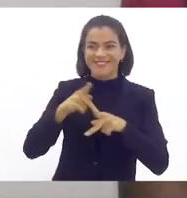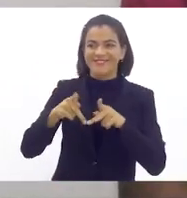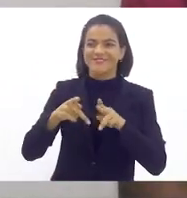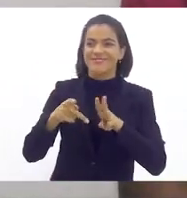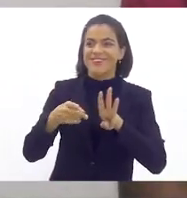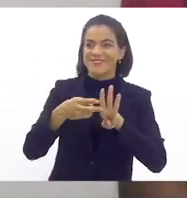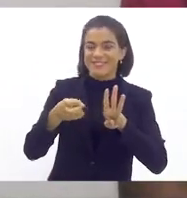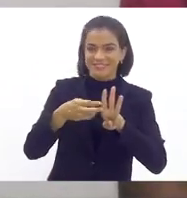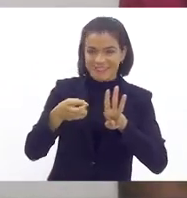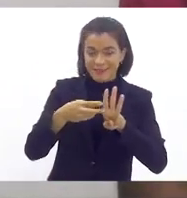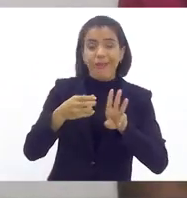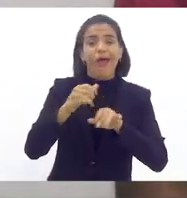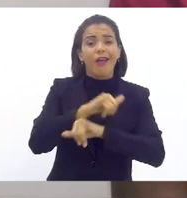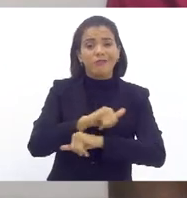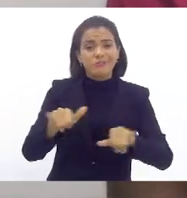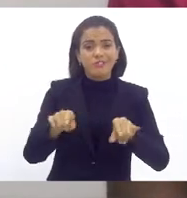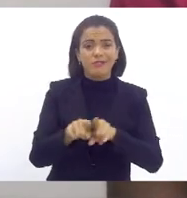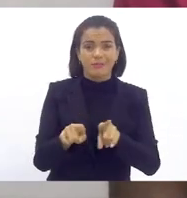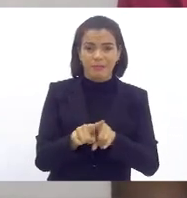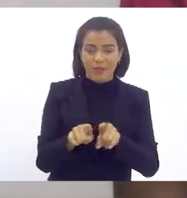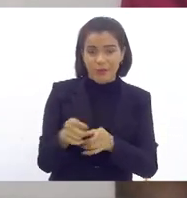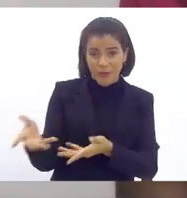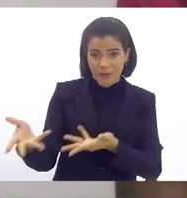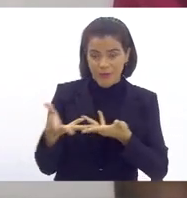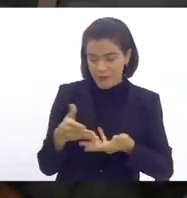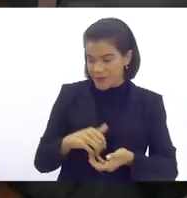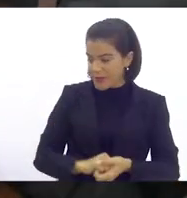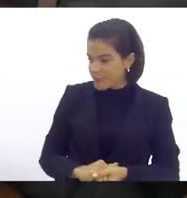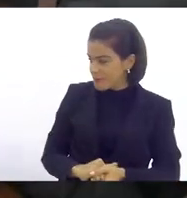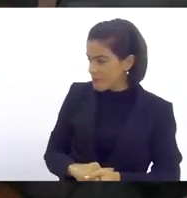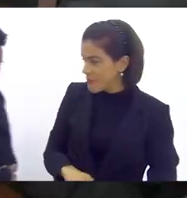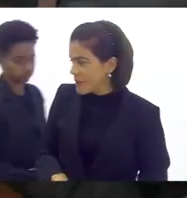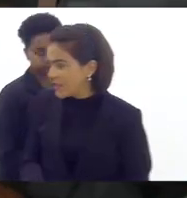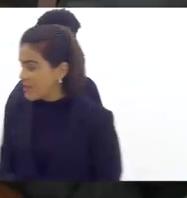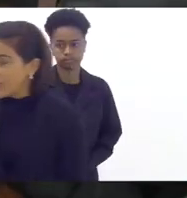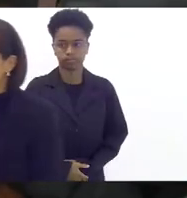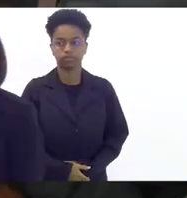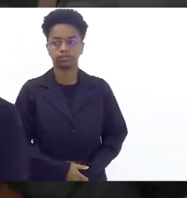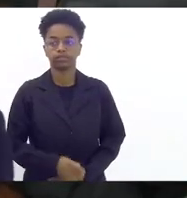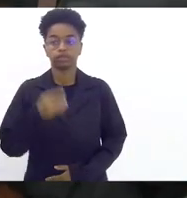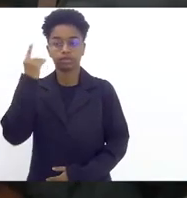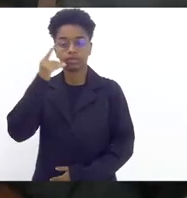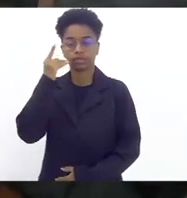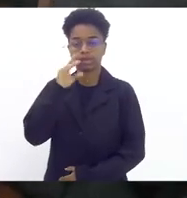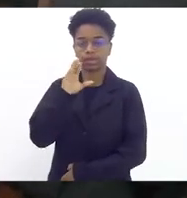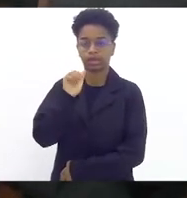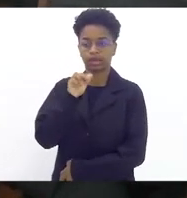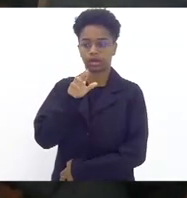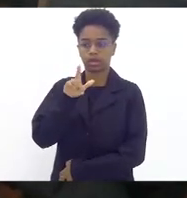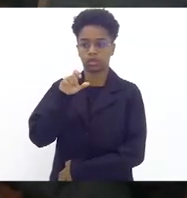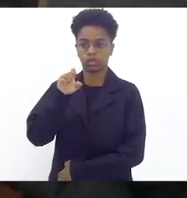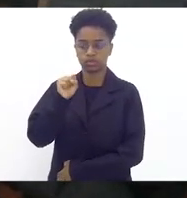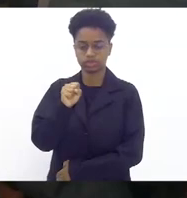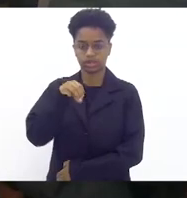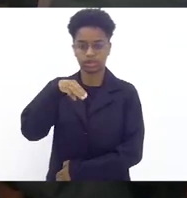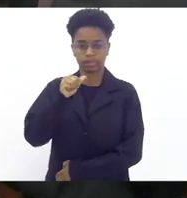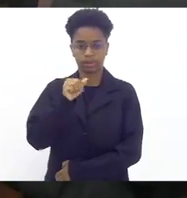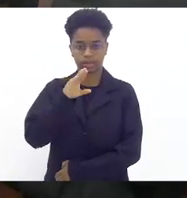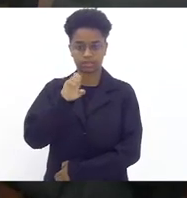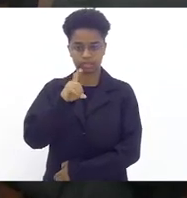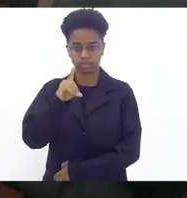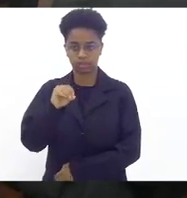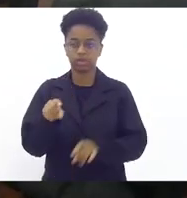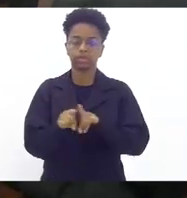Antes de você falar, quero anunciar e já convidar aqui para compor com a gente o deputado Carlos Macedo, que também é membro da Comissão de Combate às